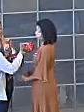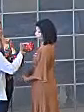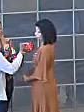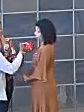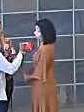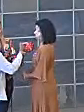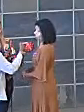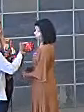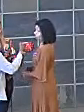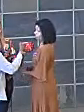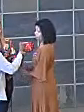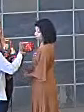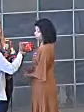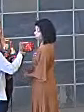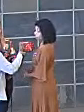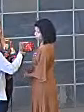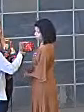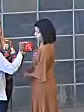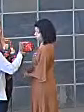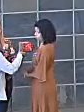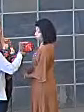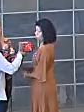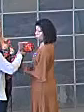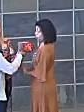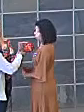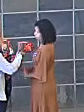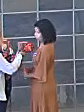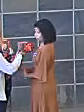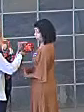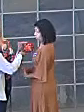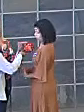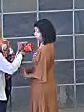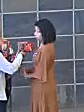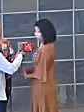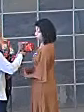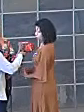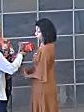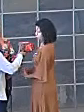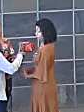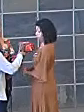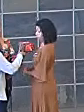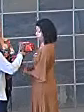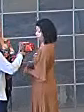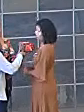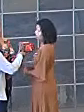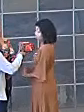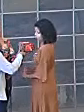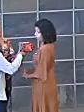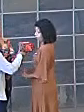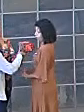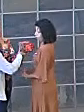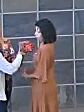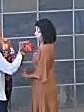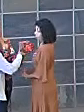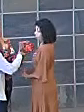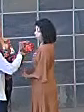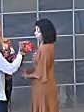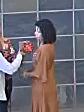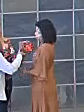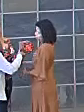Portanto, nós precisamos avançar, nós precisamos evoluir. O Brasil precisa ser mais inclusivo, e a começar de nosso